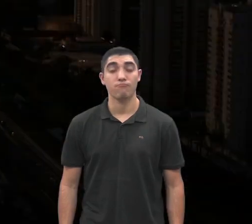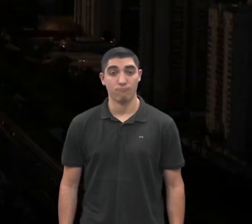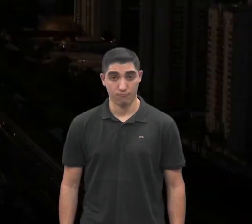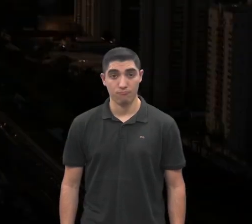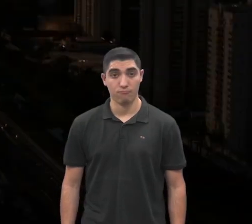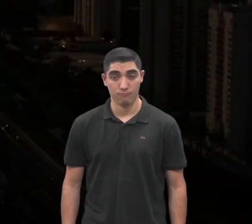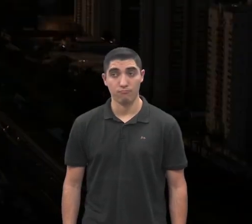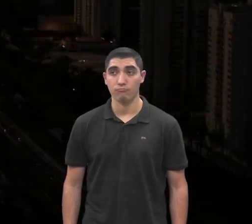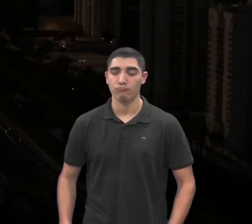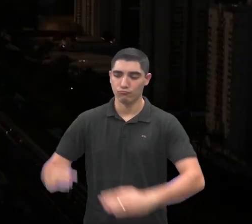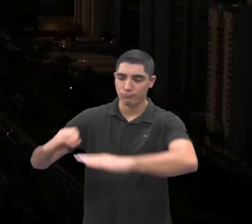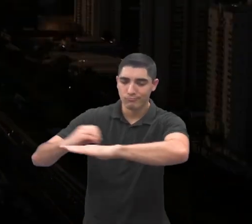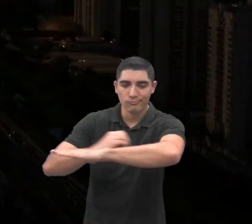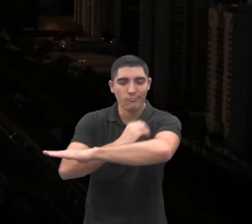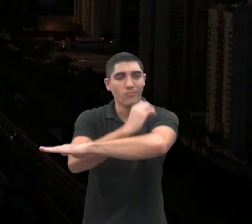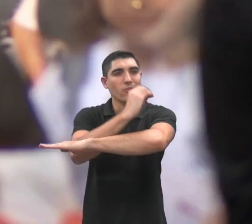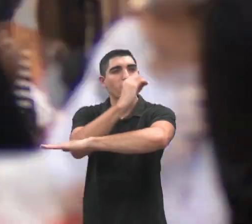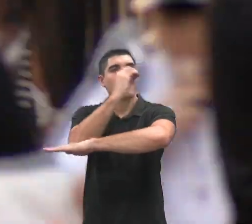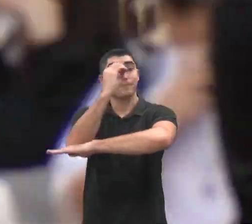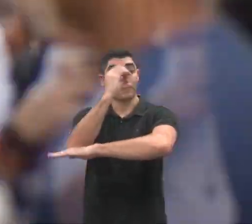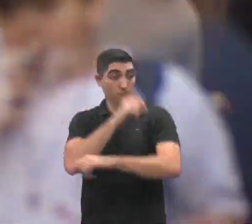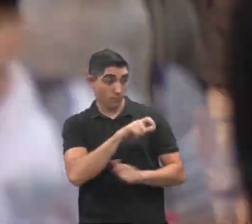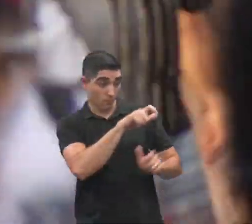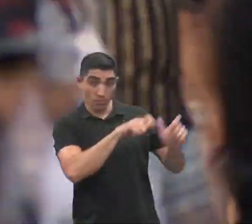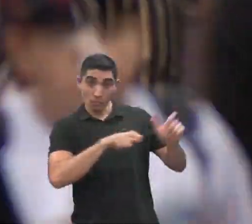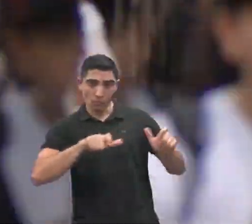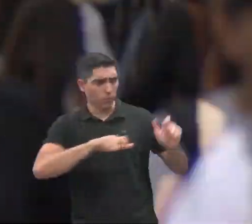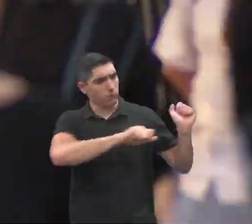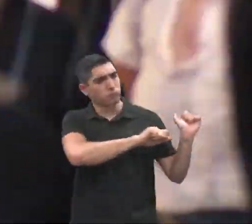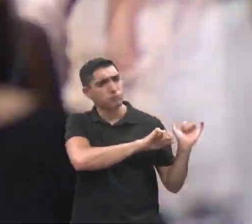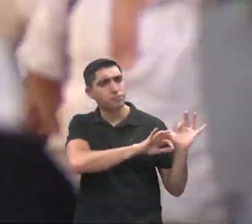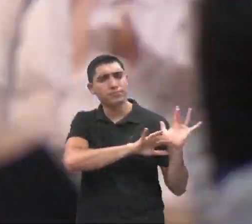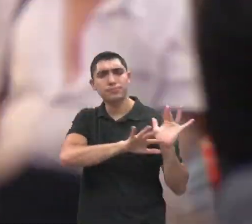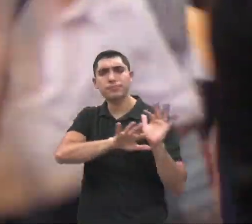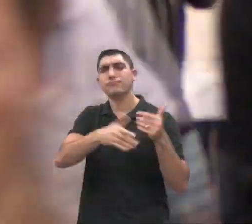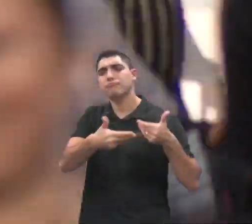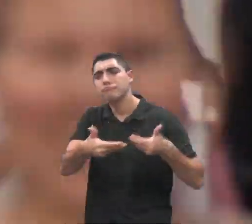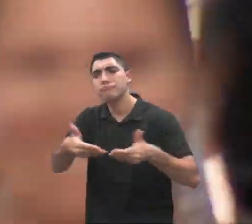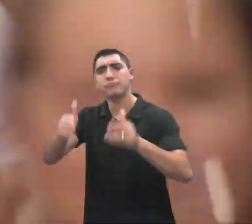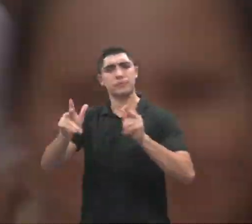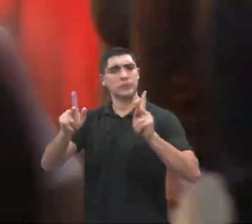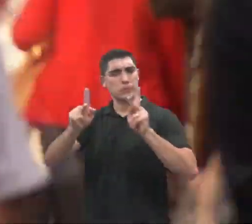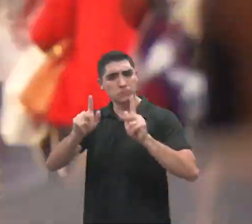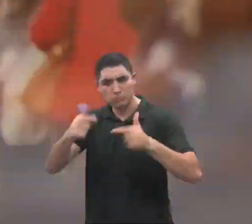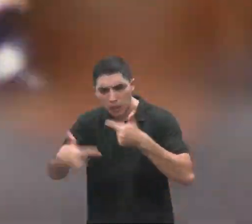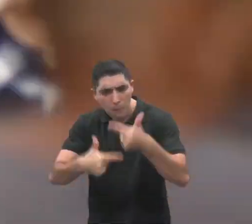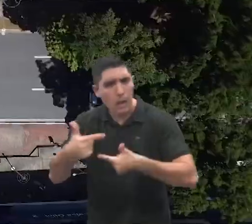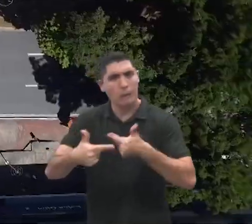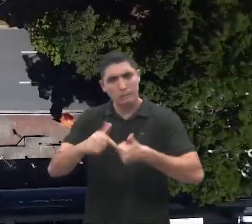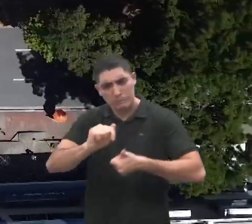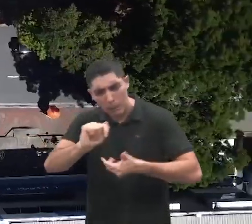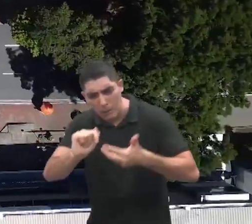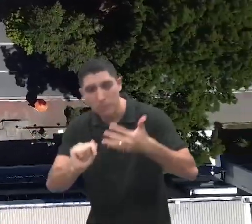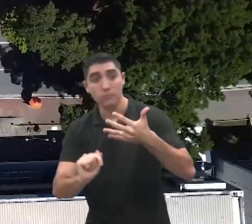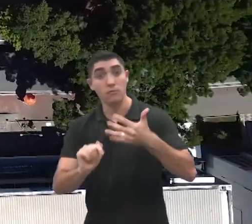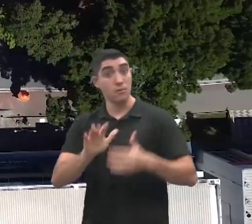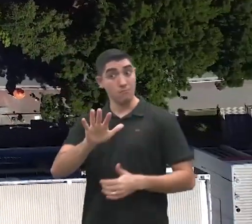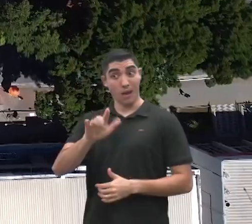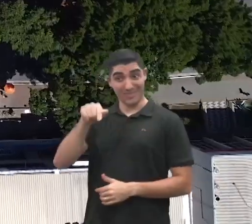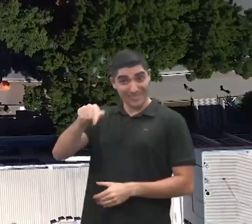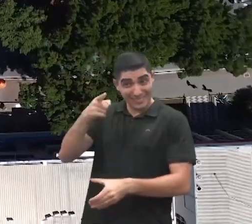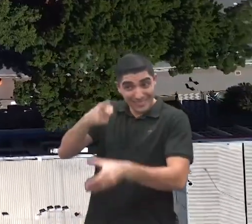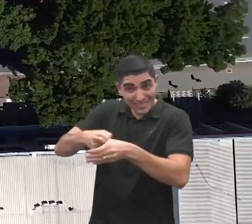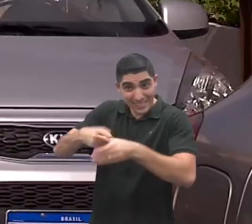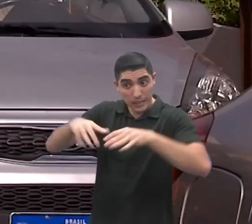Um novo dia começa na cidade e as pessoas se preparam para encarar a rotina acelerada. Mas junto com a